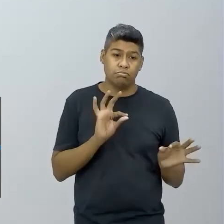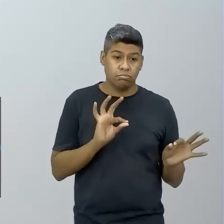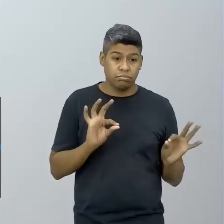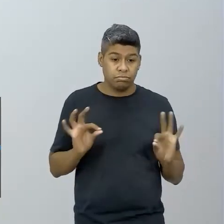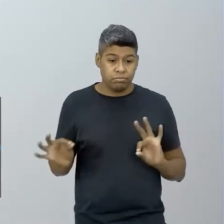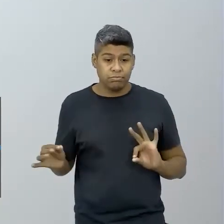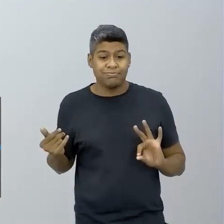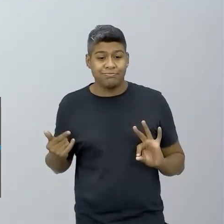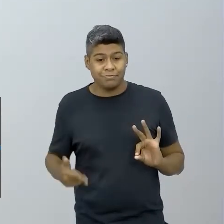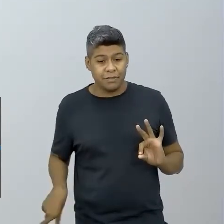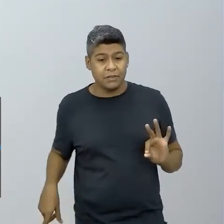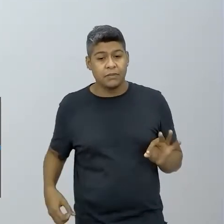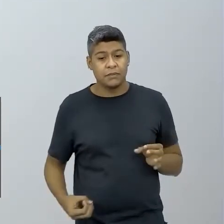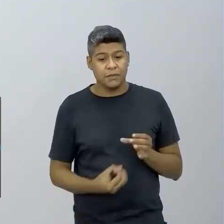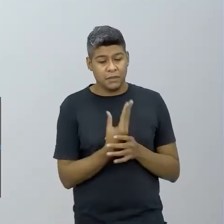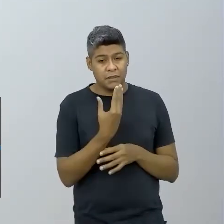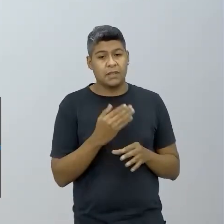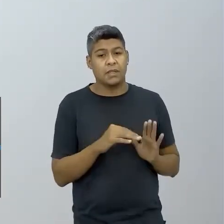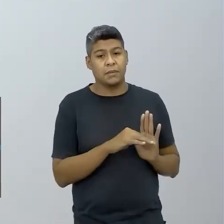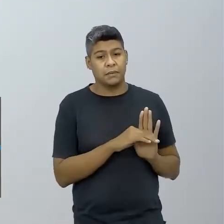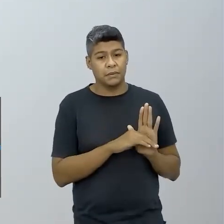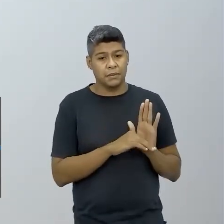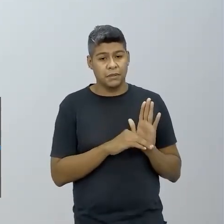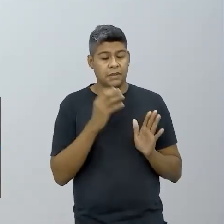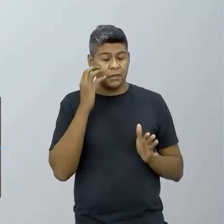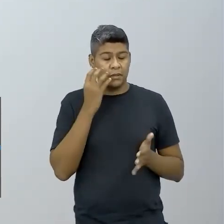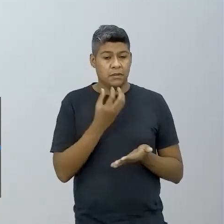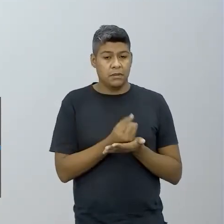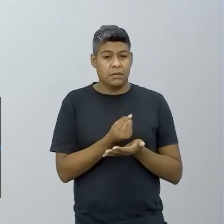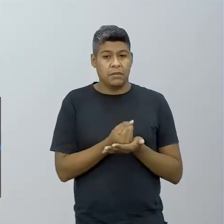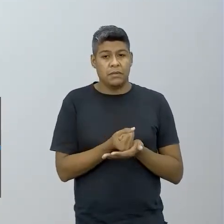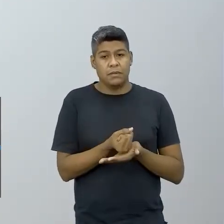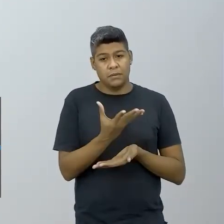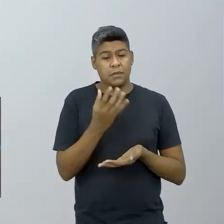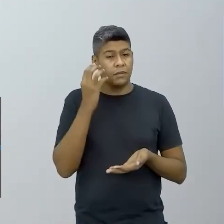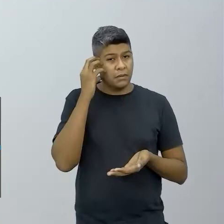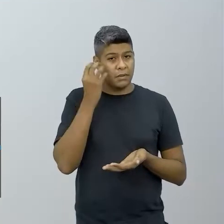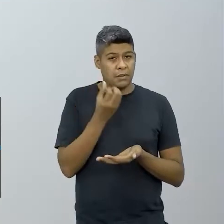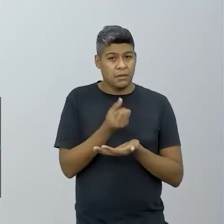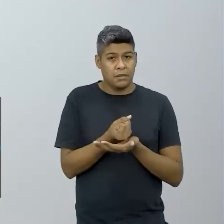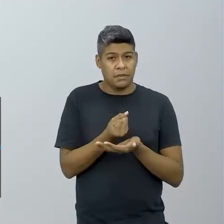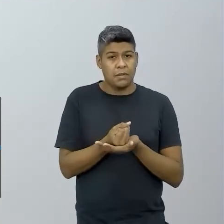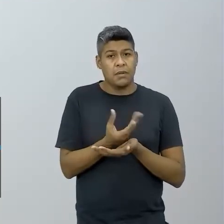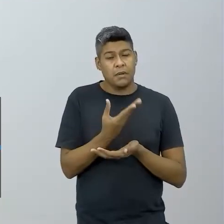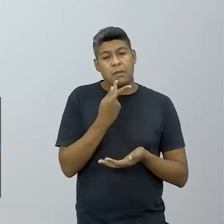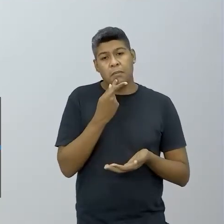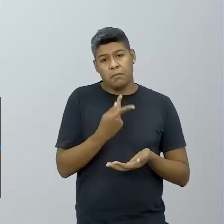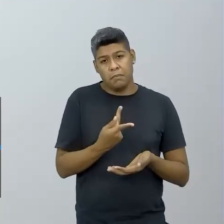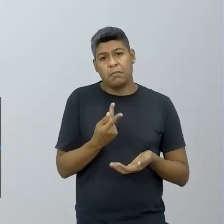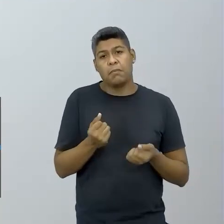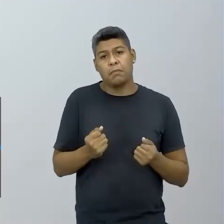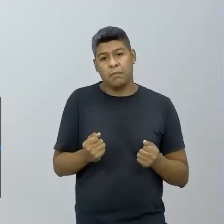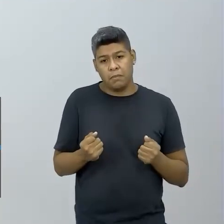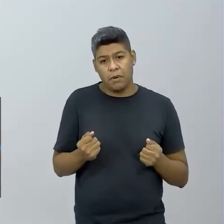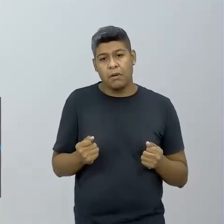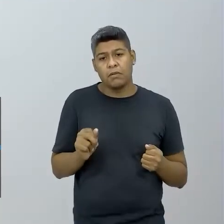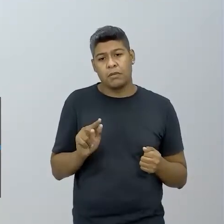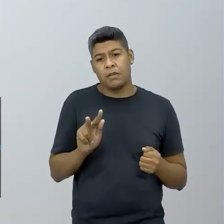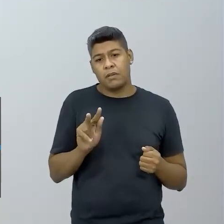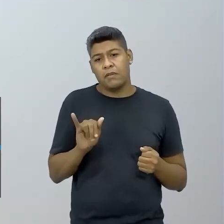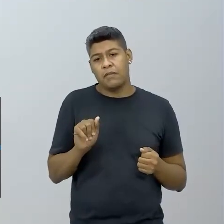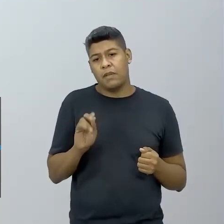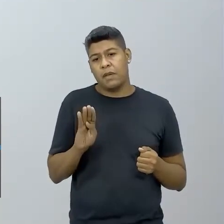novamente, para vocês criarem um roteiro do podcast de vocês. No podcast de vocês, vocês vão poder falar ou tanto da viabilidade